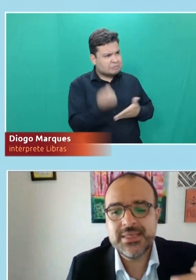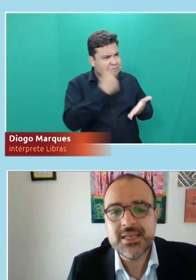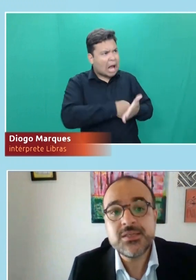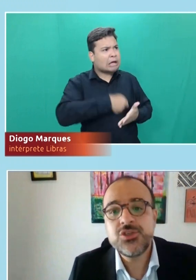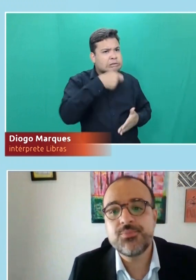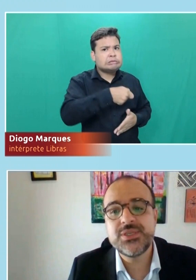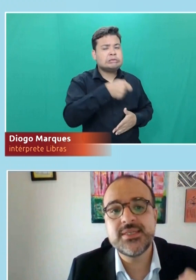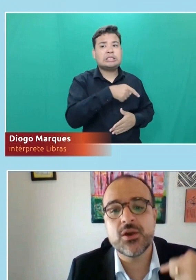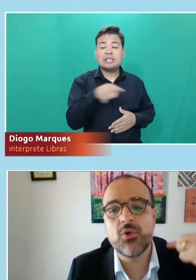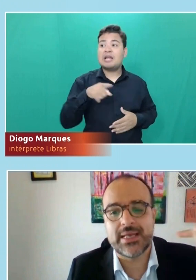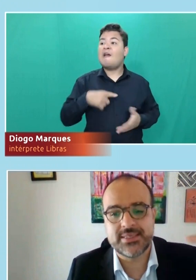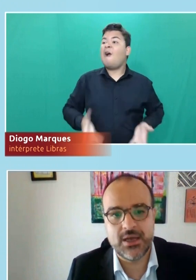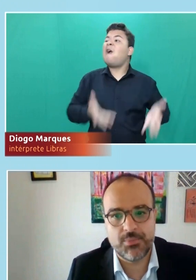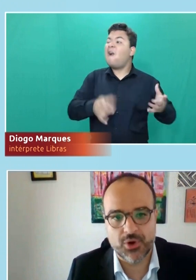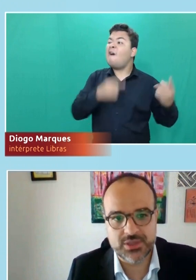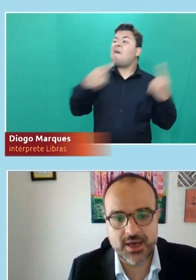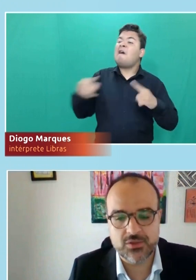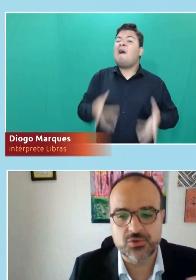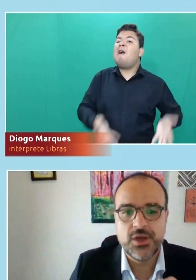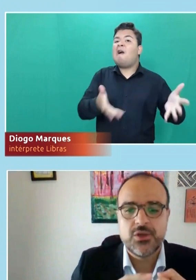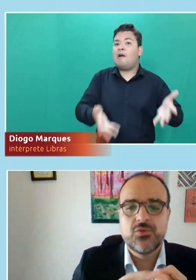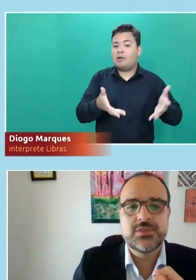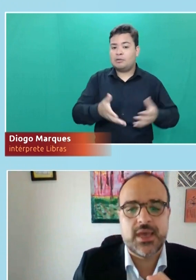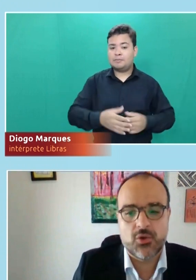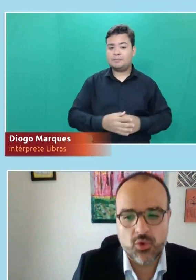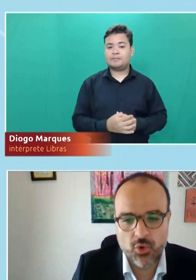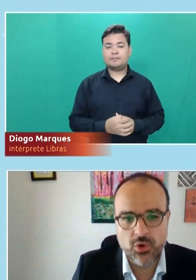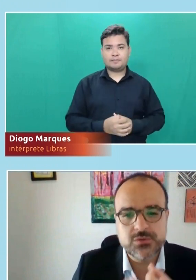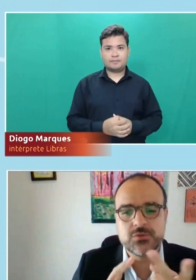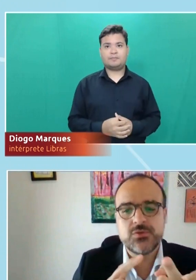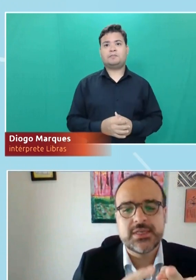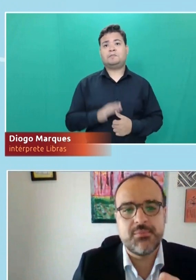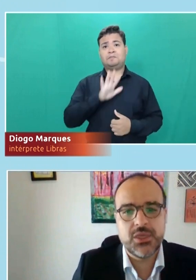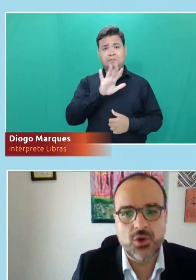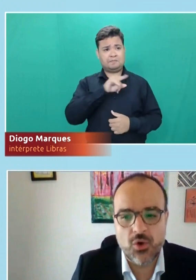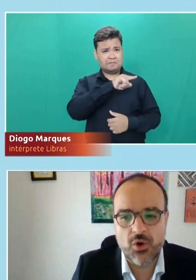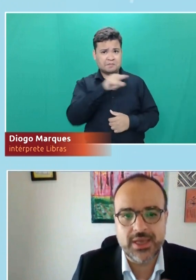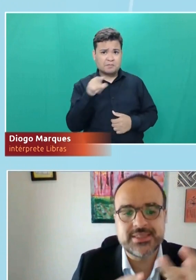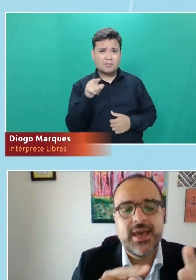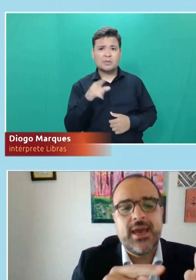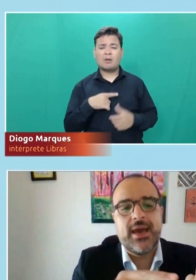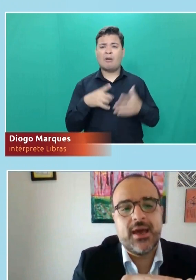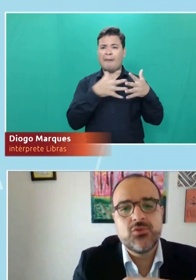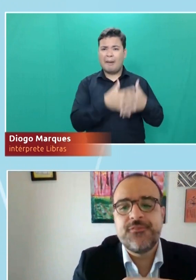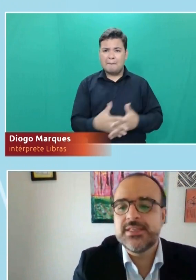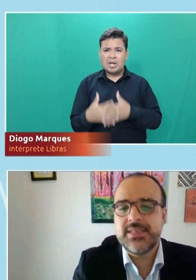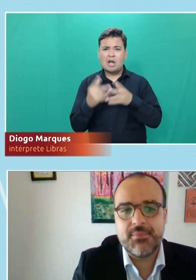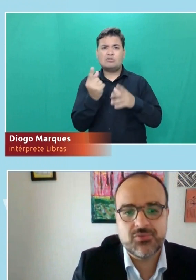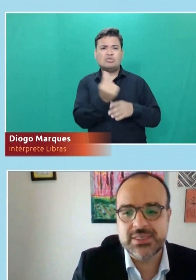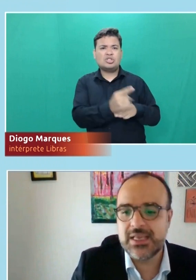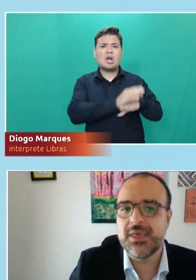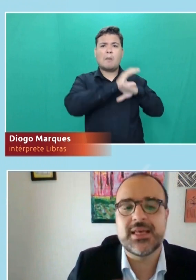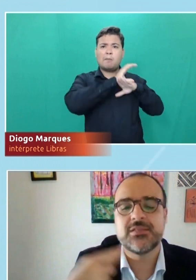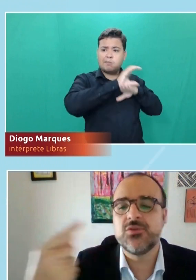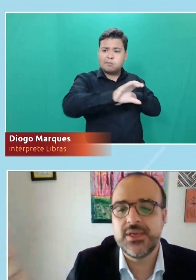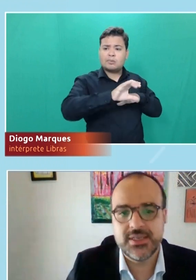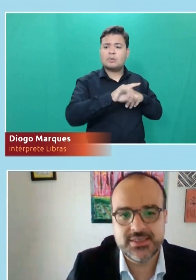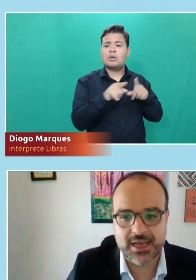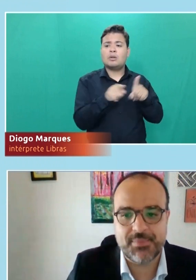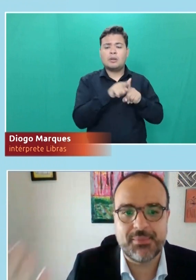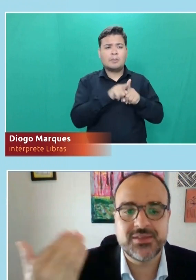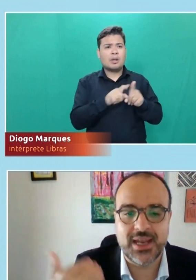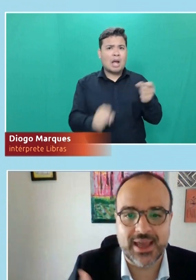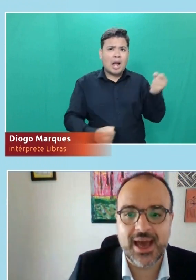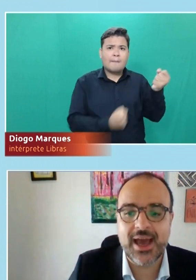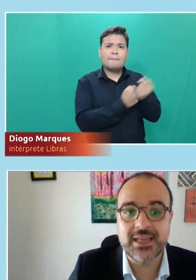isso. Mas esse tipo de circulação, portanto, dos recursos, dos caminhões, do financiamento das alimentações